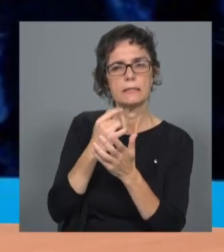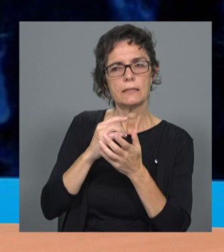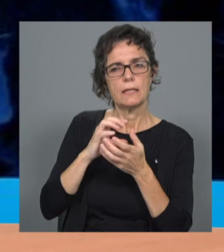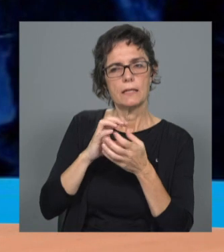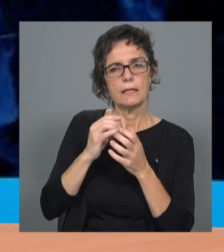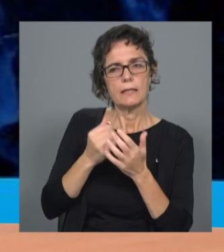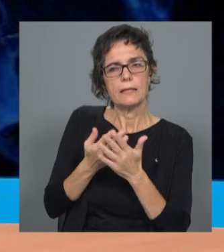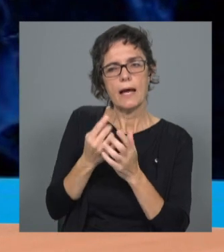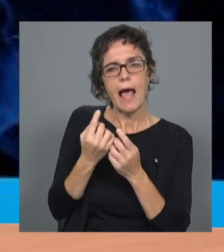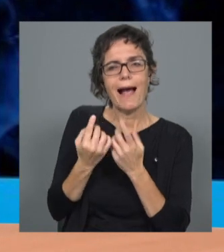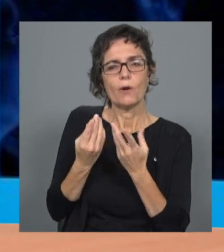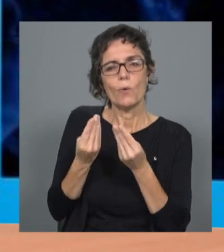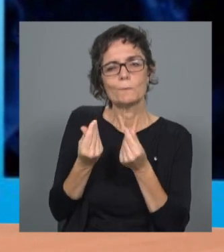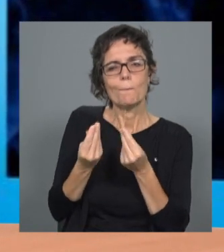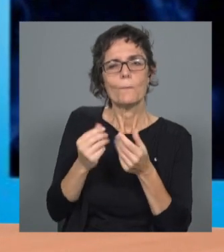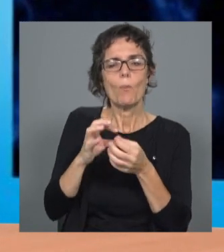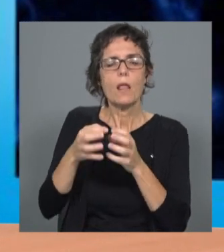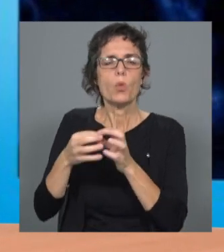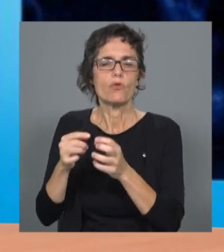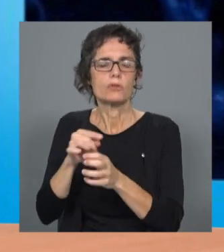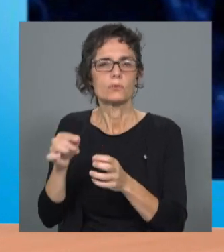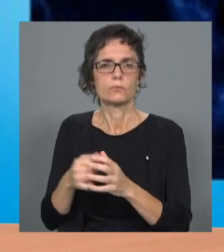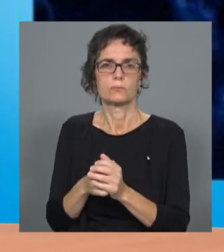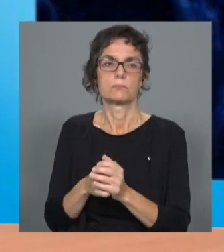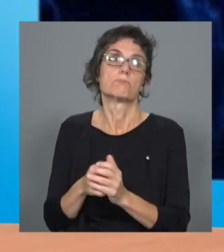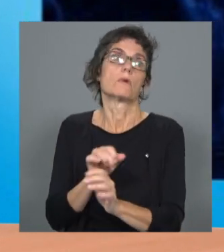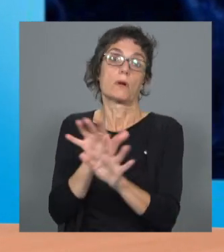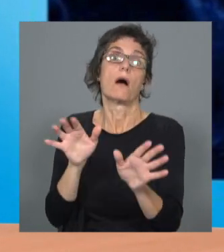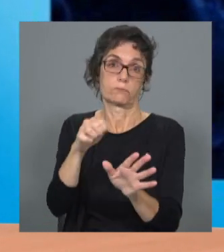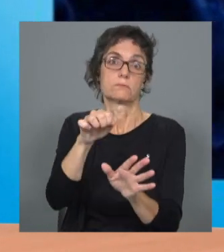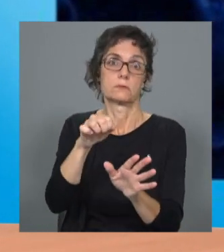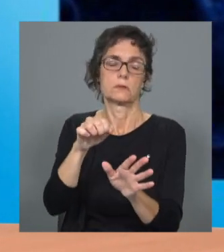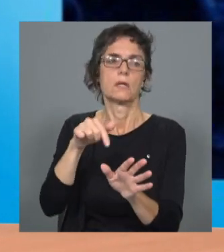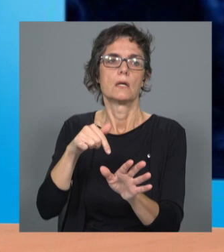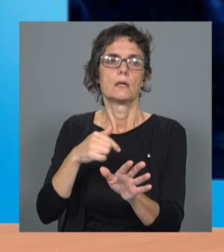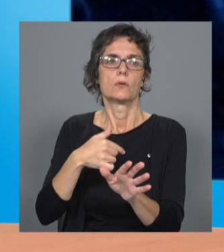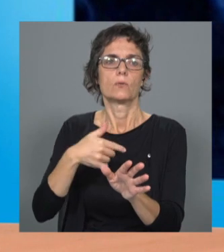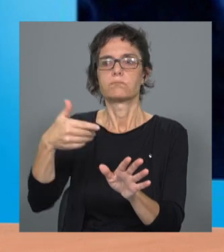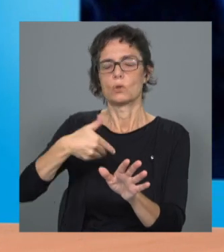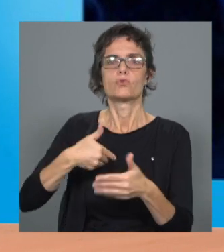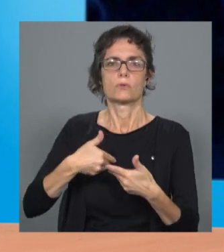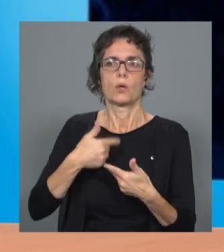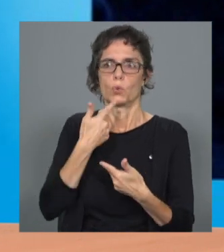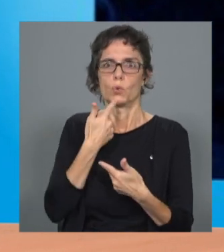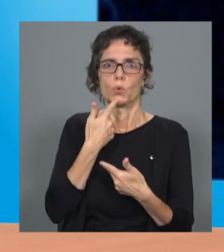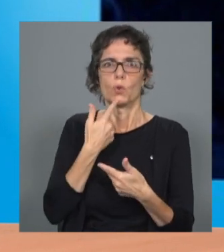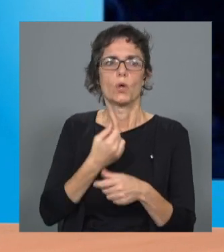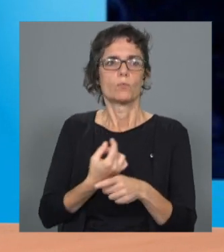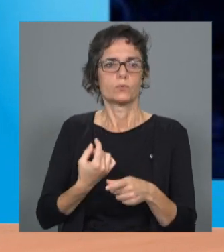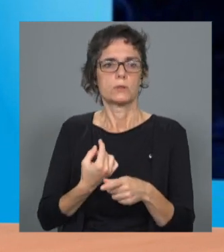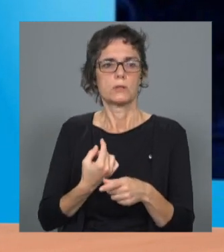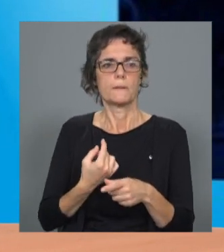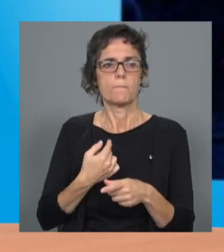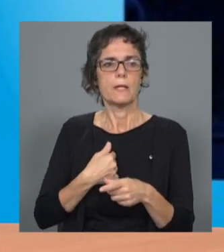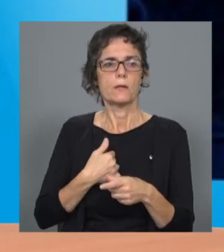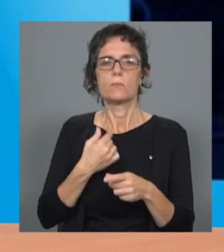mim deu-me uma força enorme. Porque no sentido de partiram, estão junto